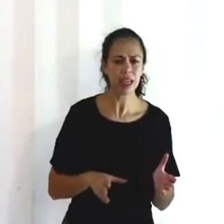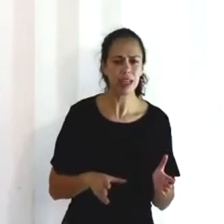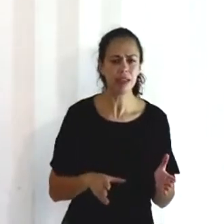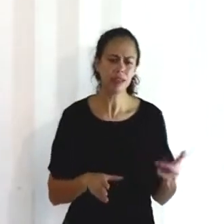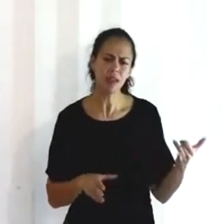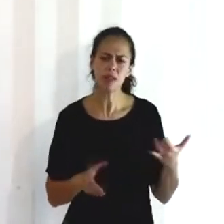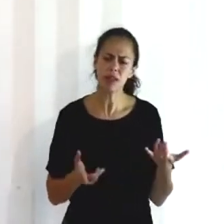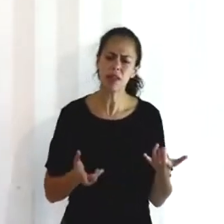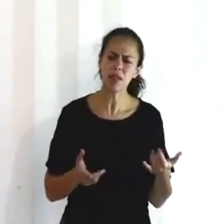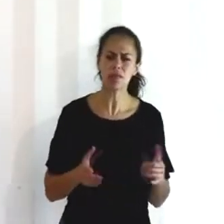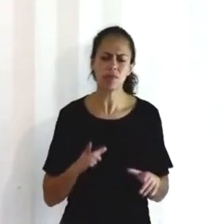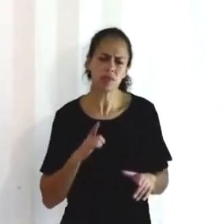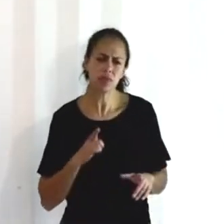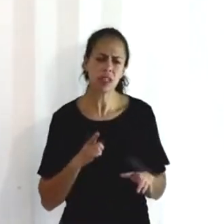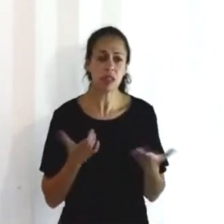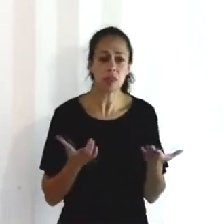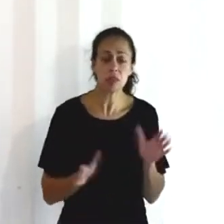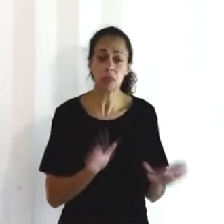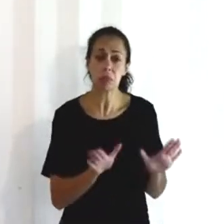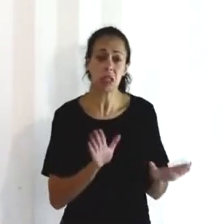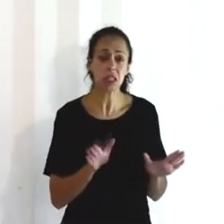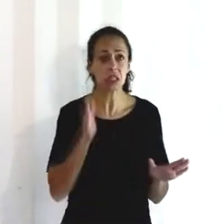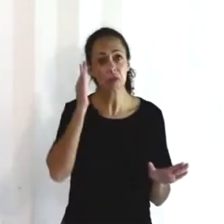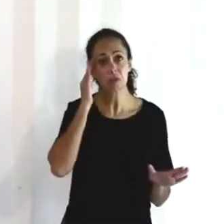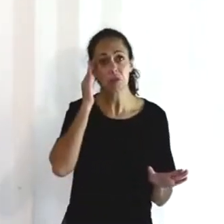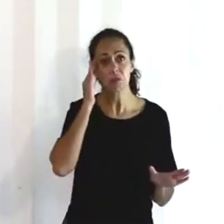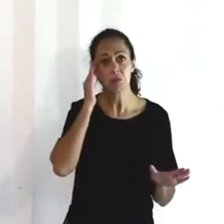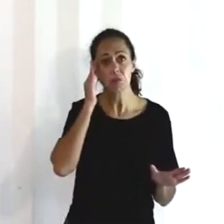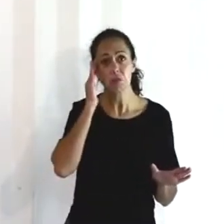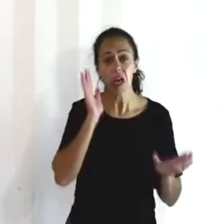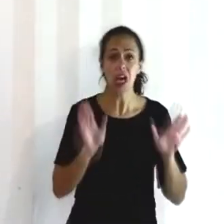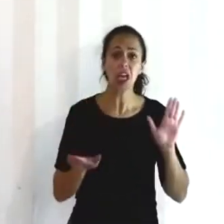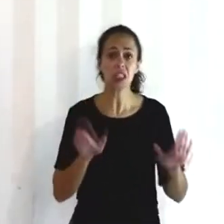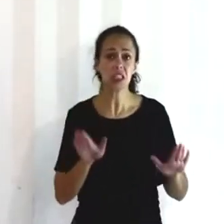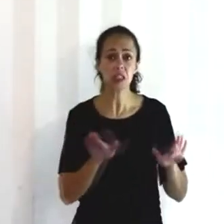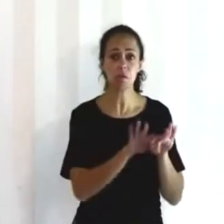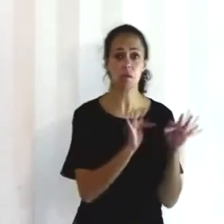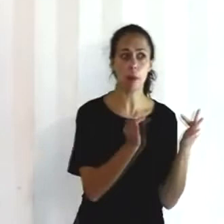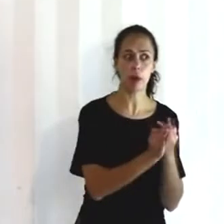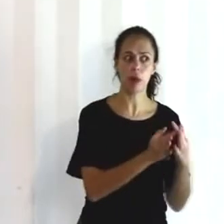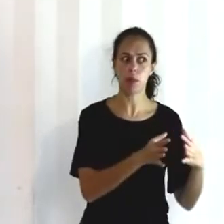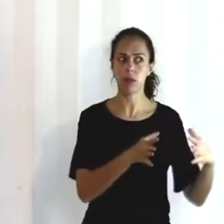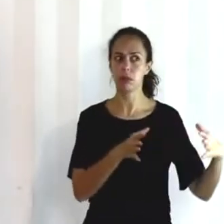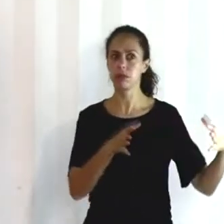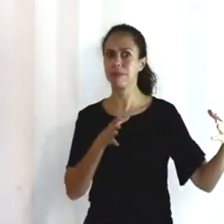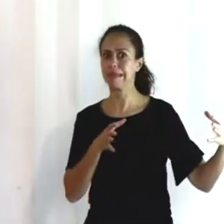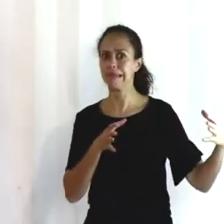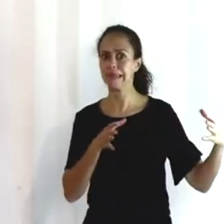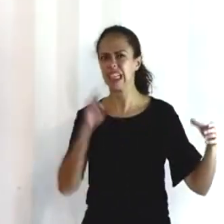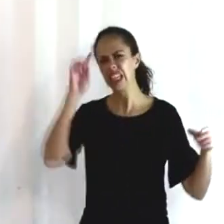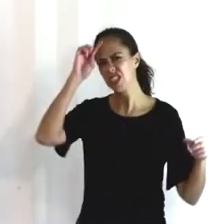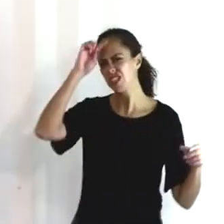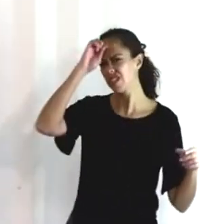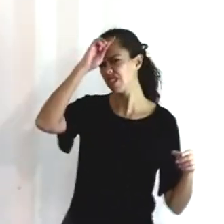grande, pode ser? Talvez outras dificuldades, pode ser. A parábola apenas diz